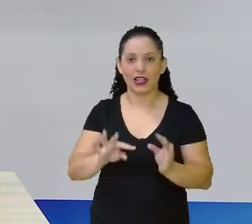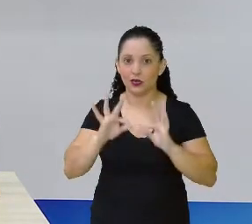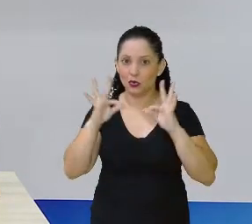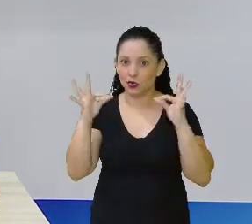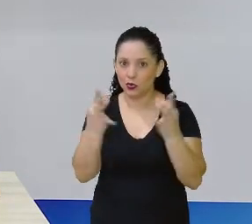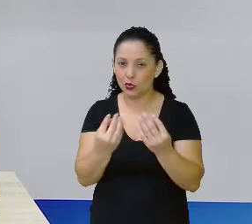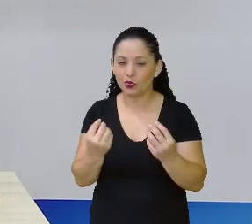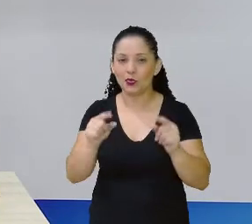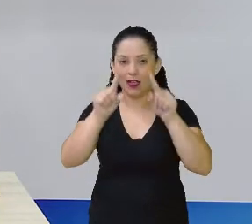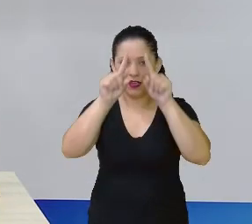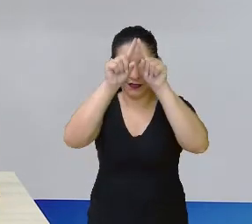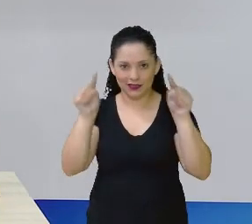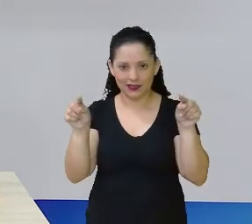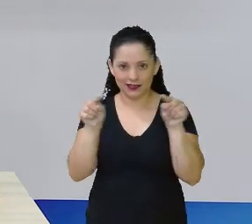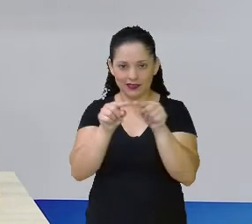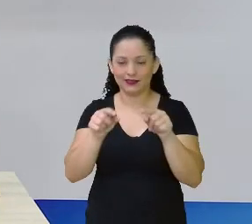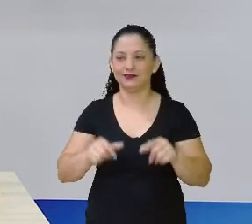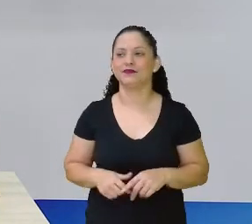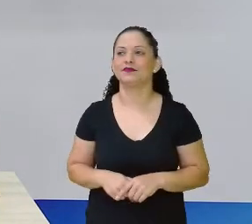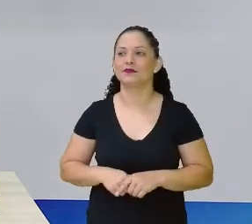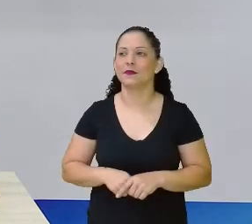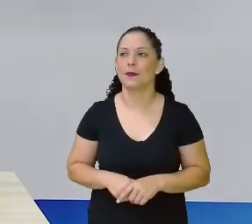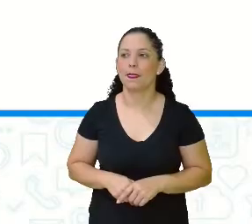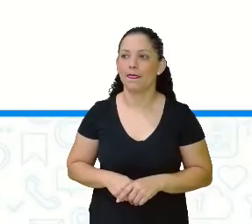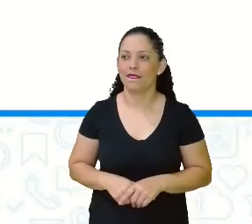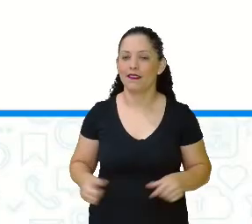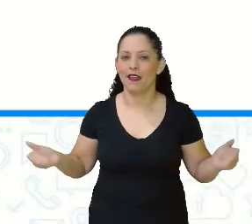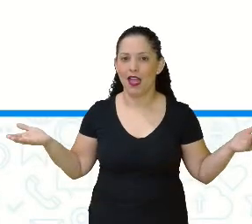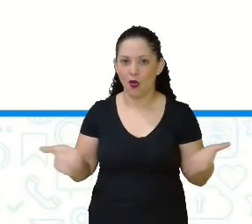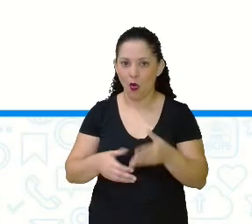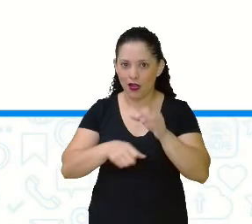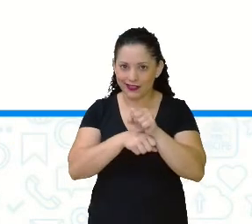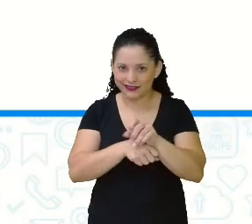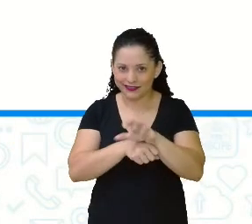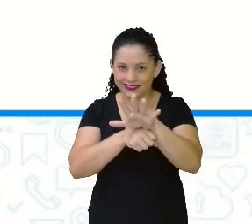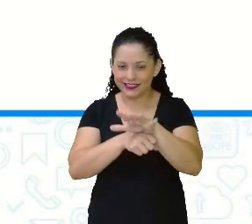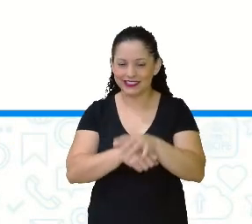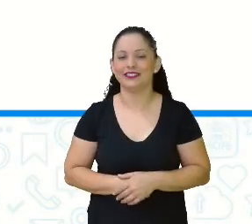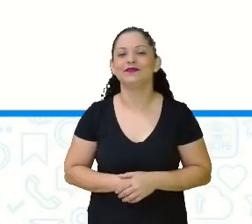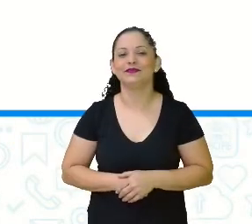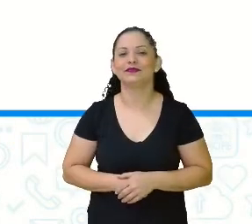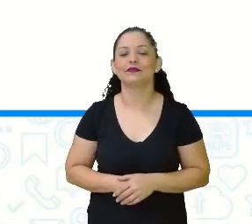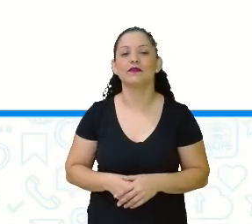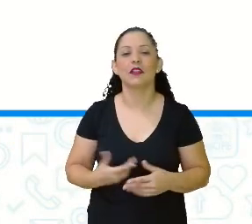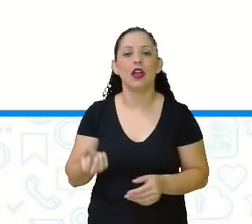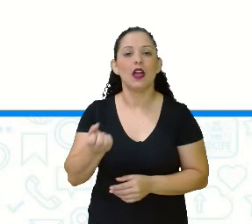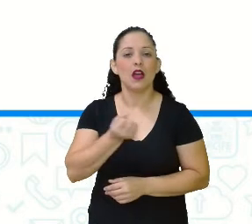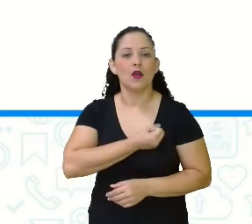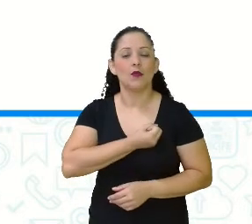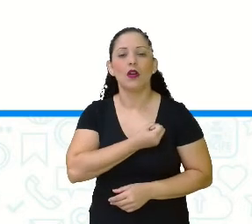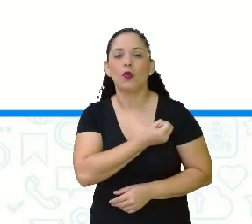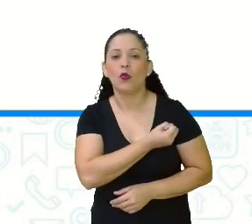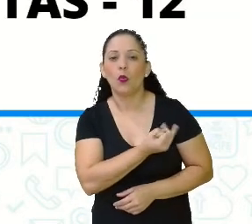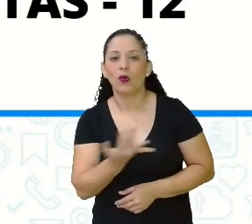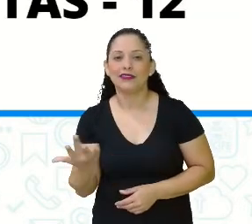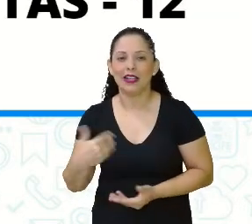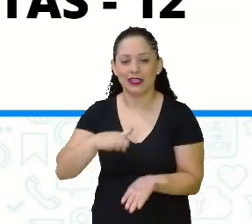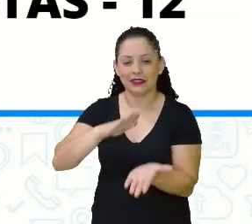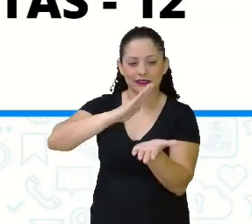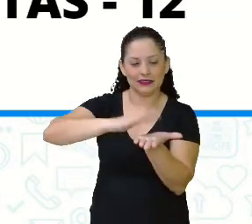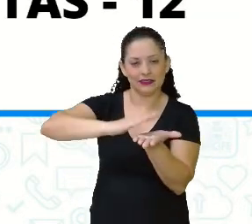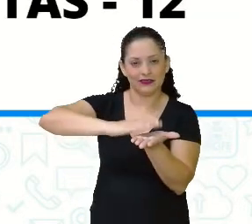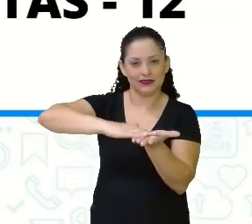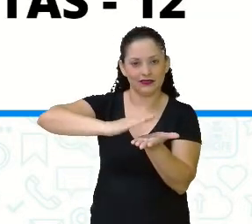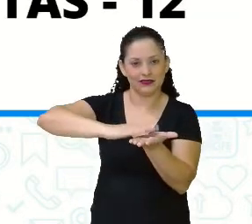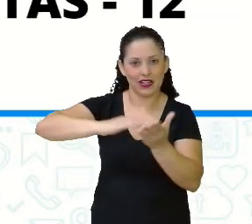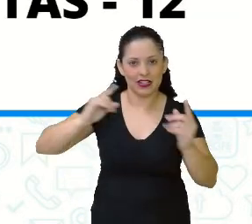triângulos. Agora, se liga na dica. O número de faces e vértices de uma pirâmide são iguais.